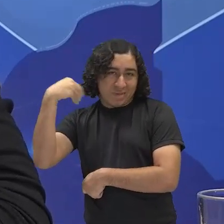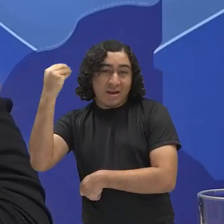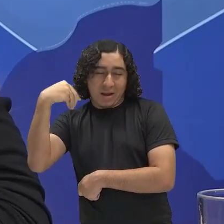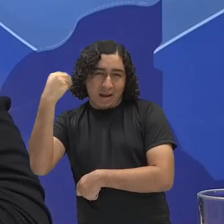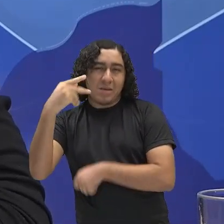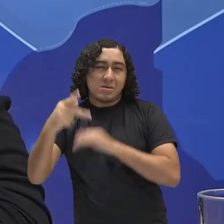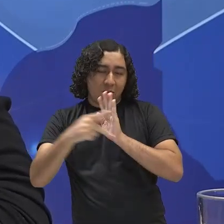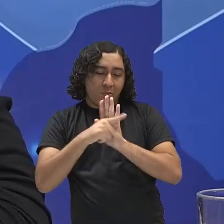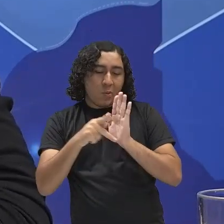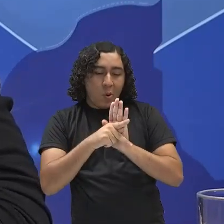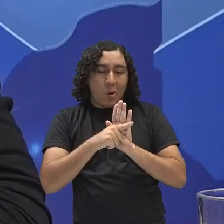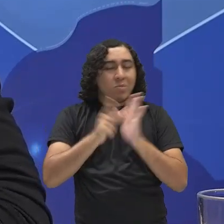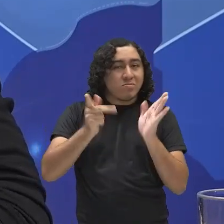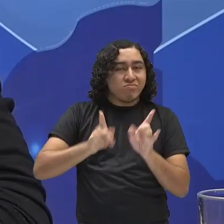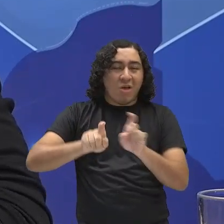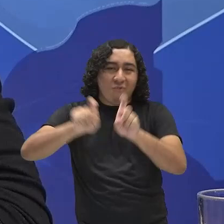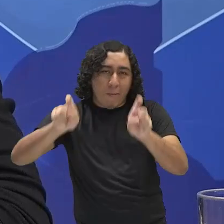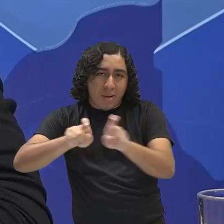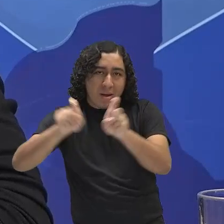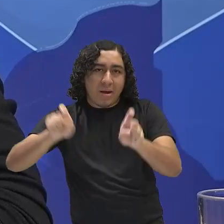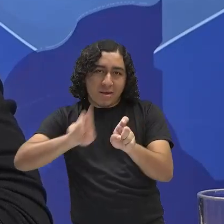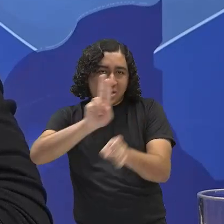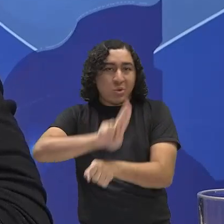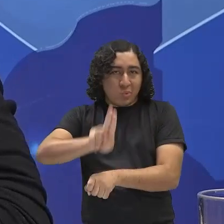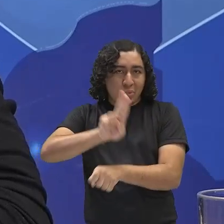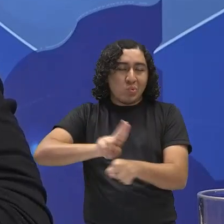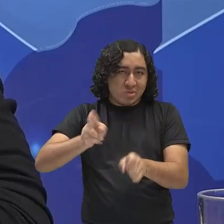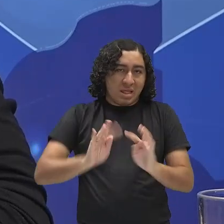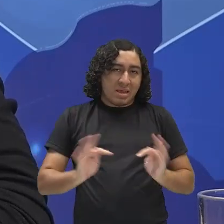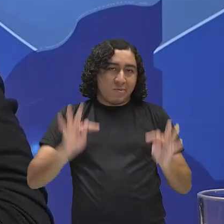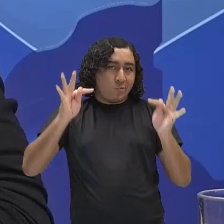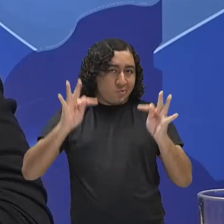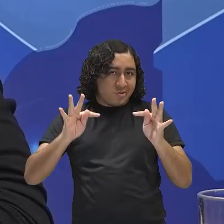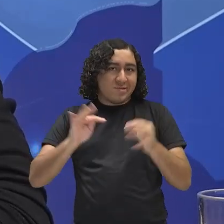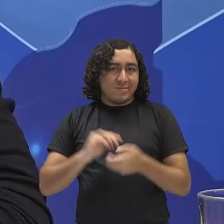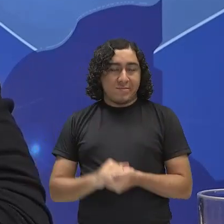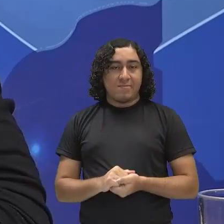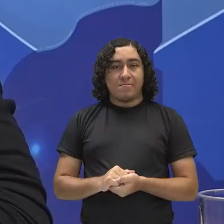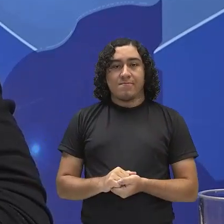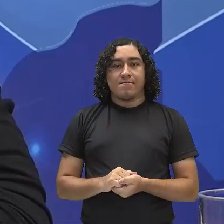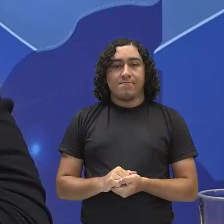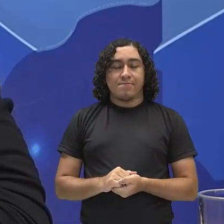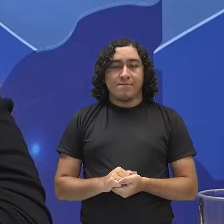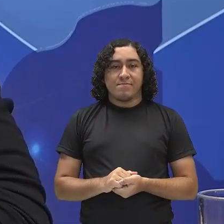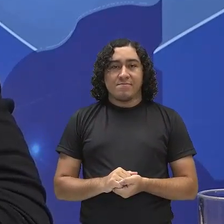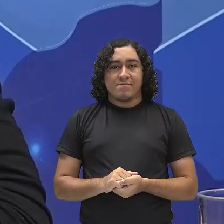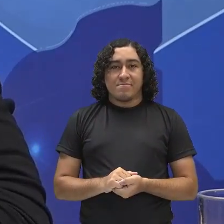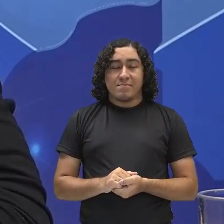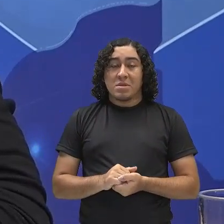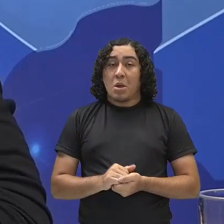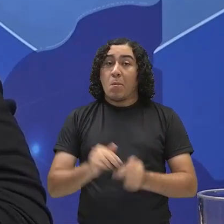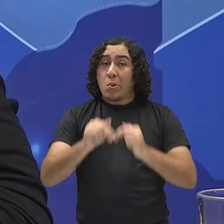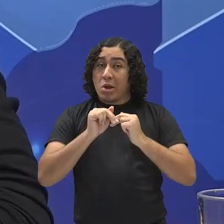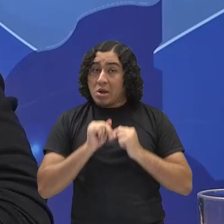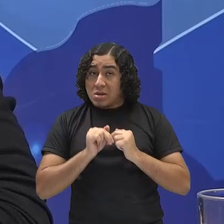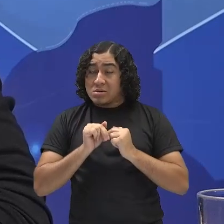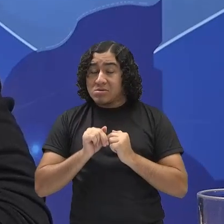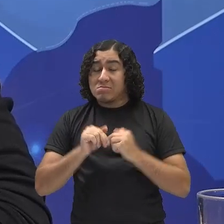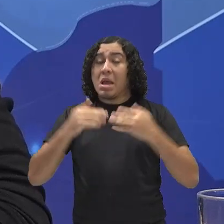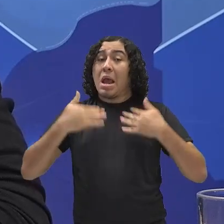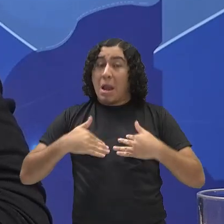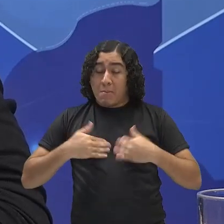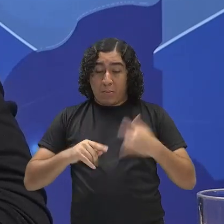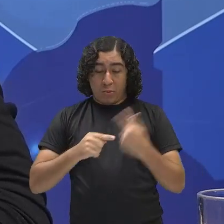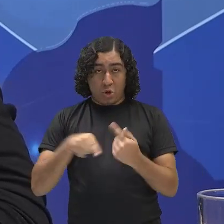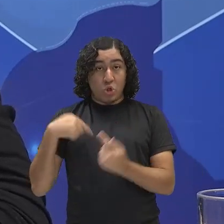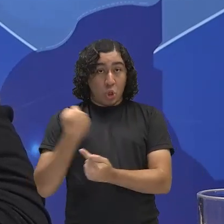conhecimento a respeito dos equipamentos tecnológicos, certo? E quanto a isso, você pode ficar despreocupado, porque a gente tendo consciência